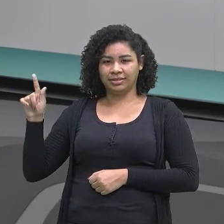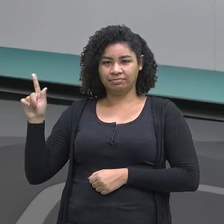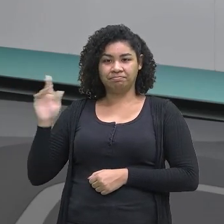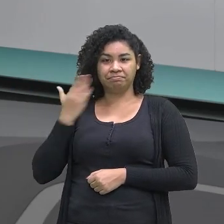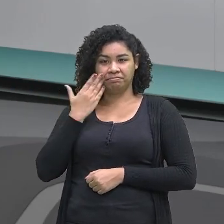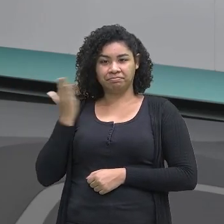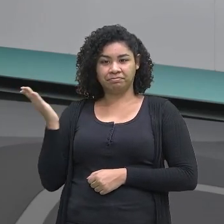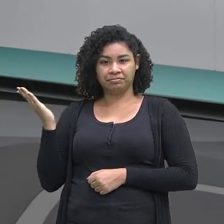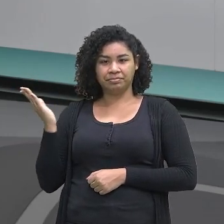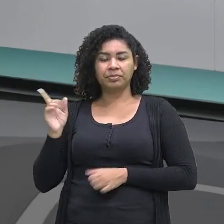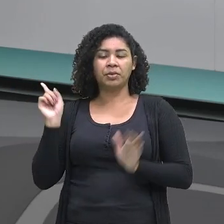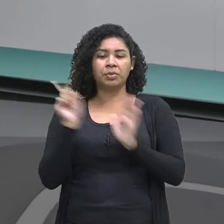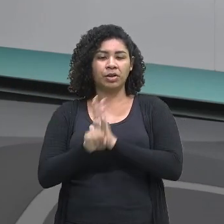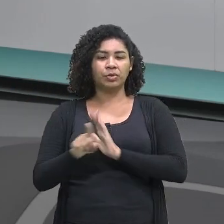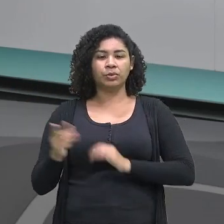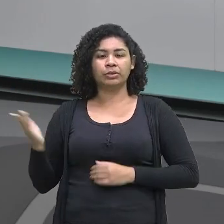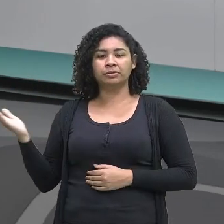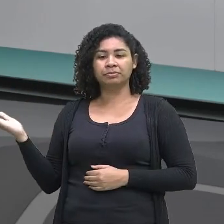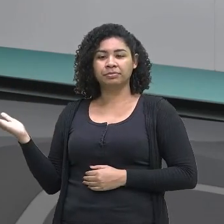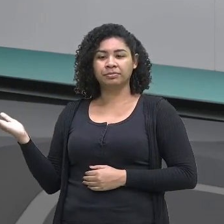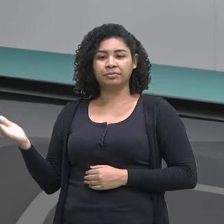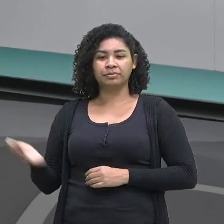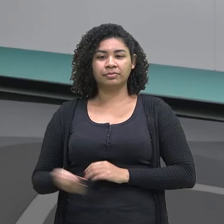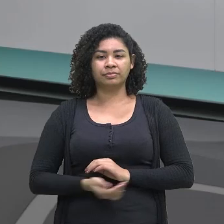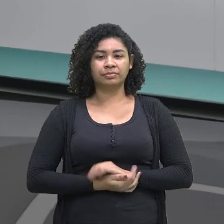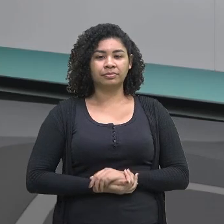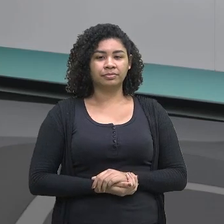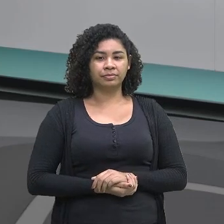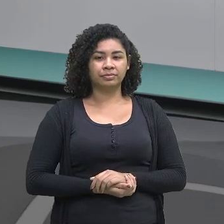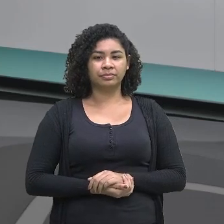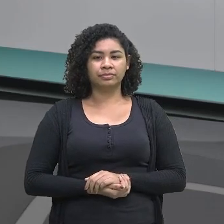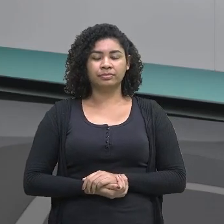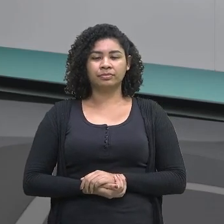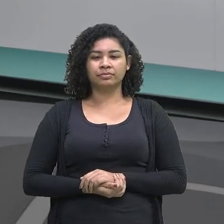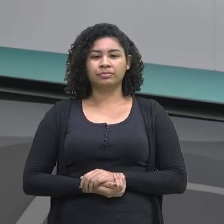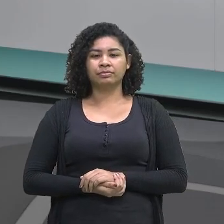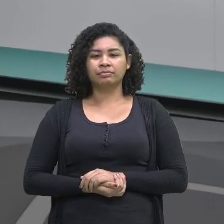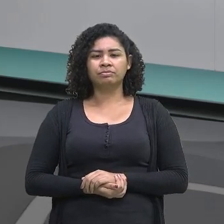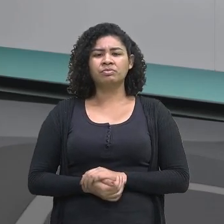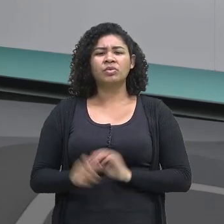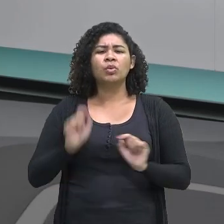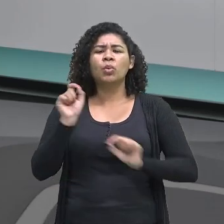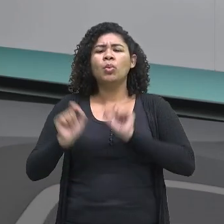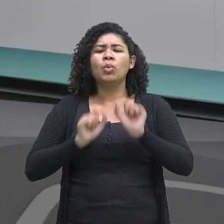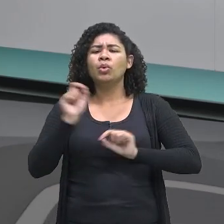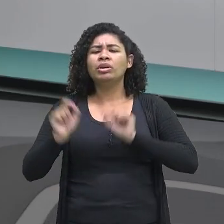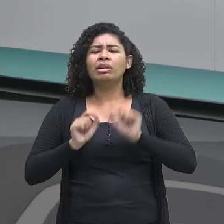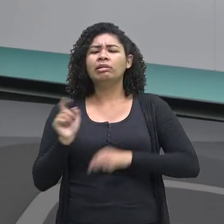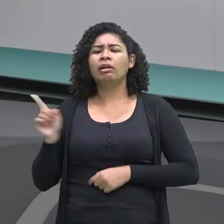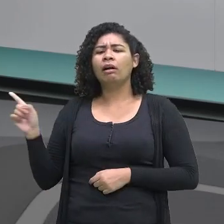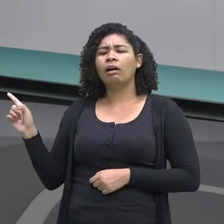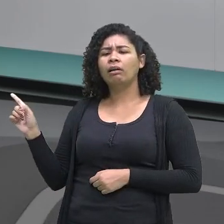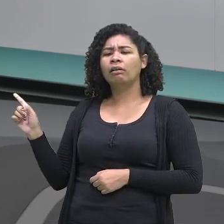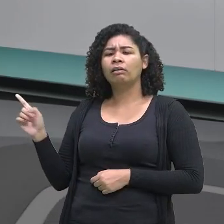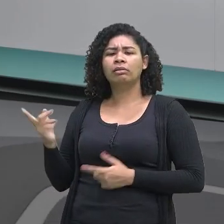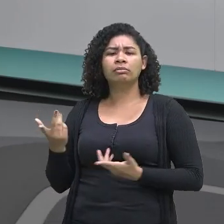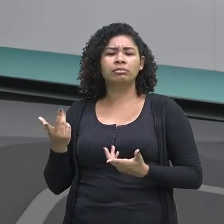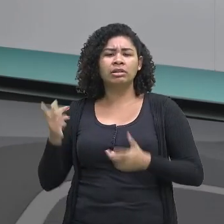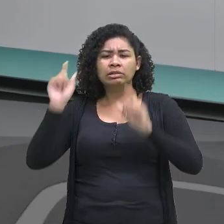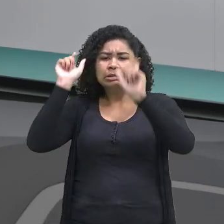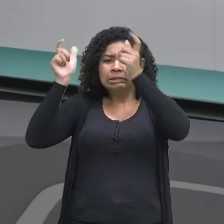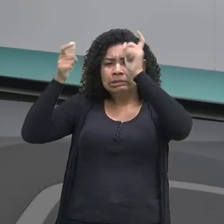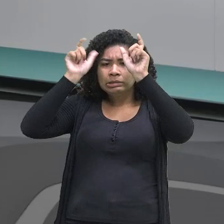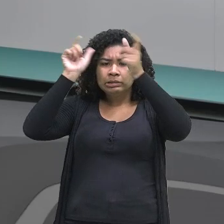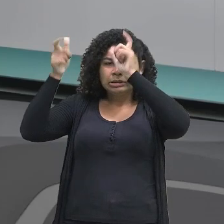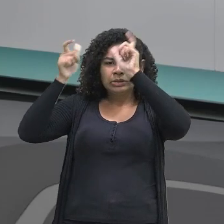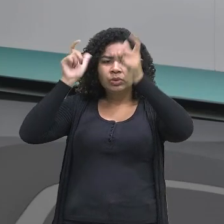what is Otto-Brewer Syndrome? O que é essa síndrome? E aí você pode falar, professora,